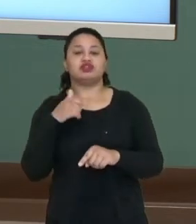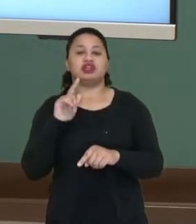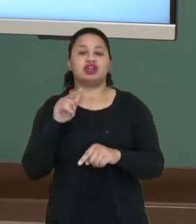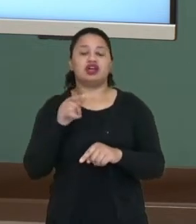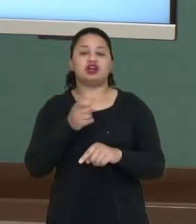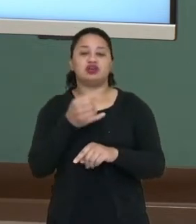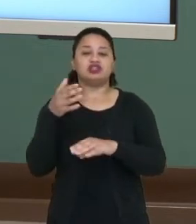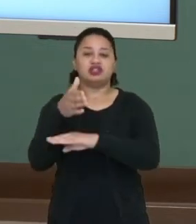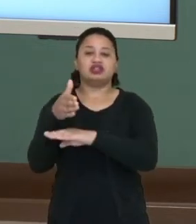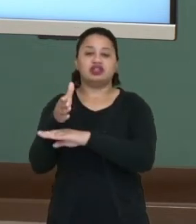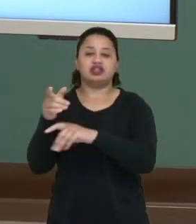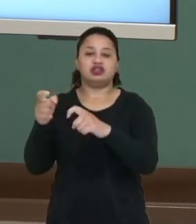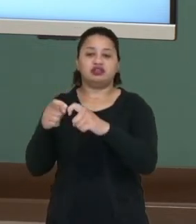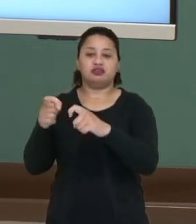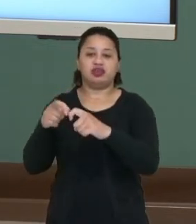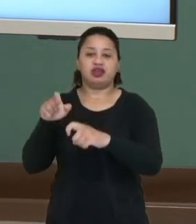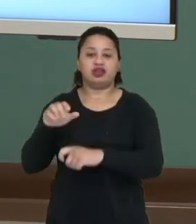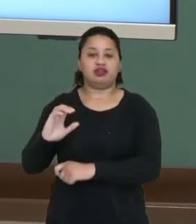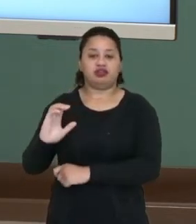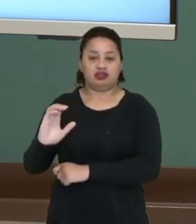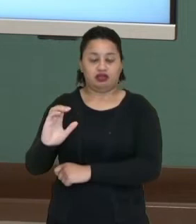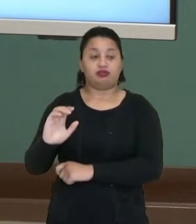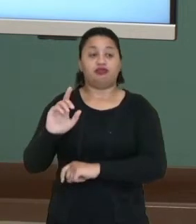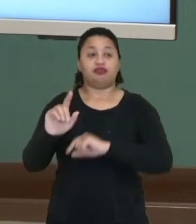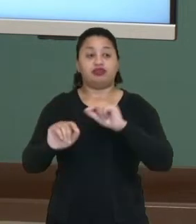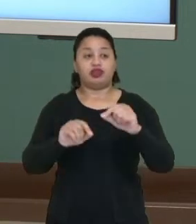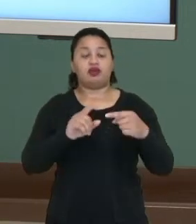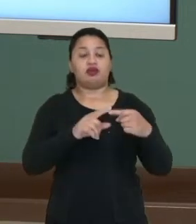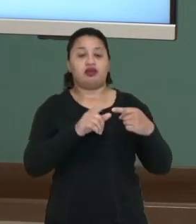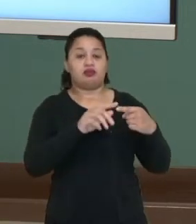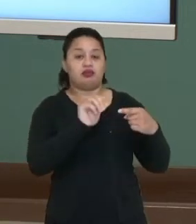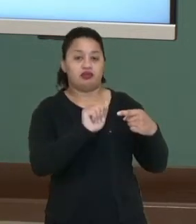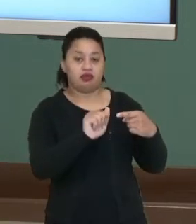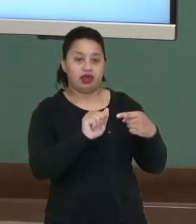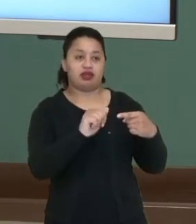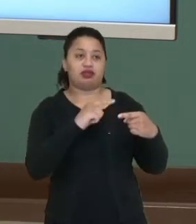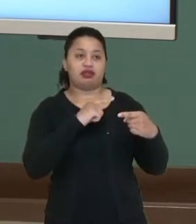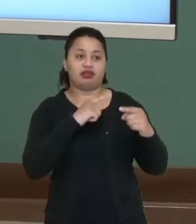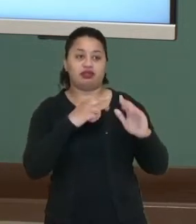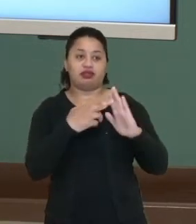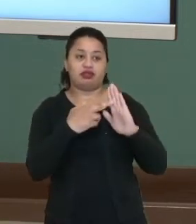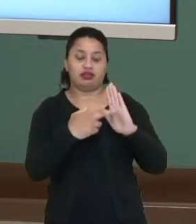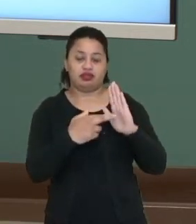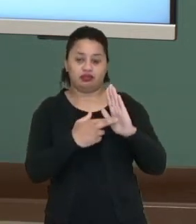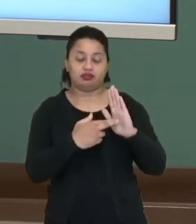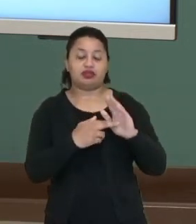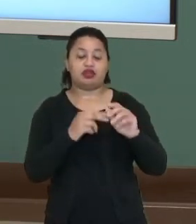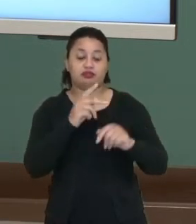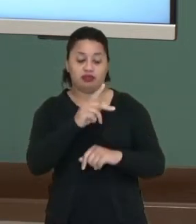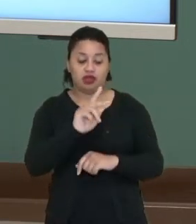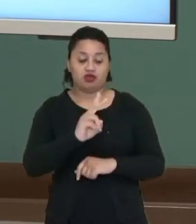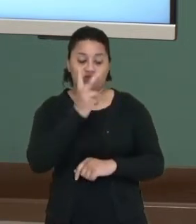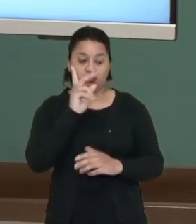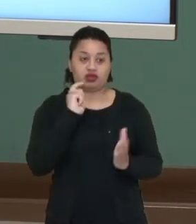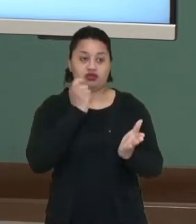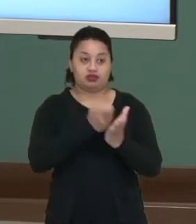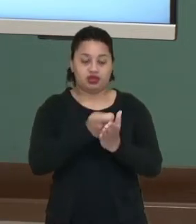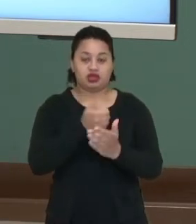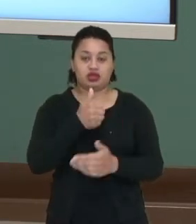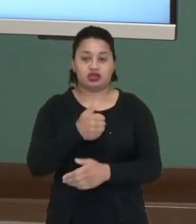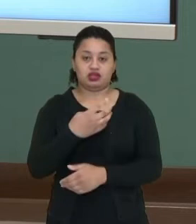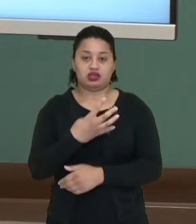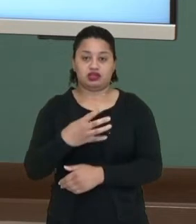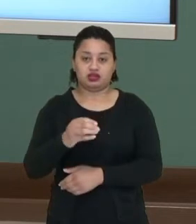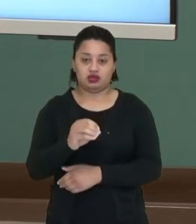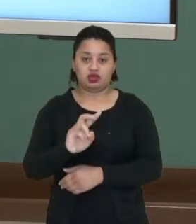C, nós teremos para o plano A regrinha lá das condições. P, valor pago, 140, que é o